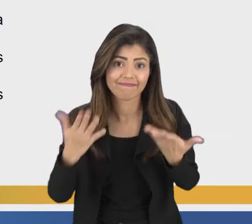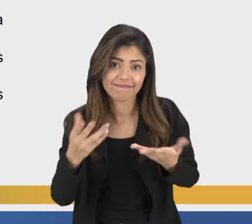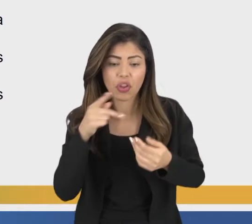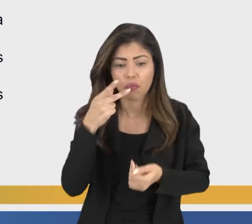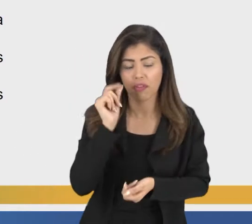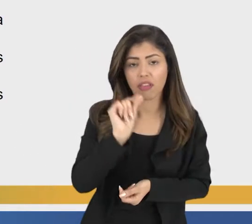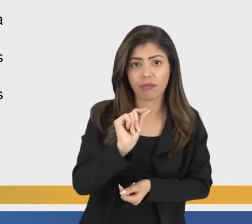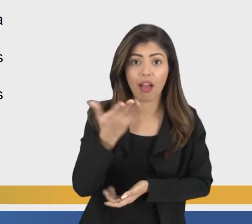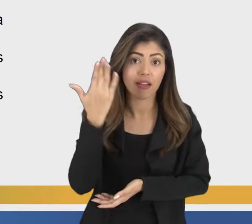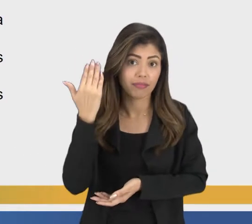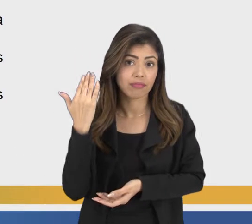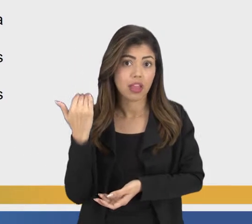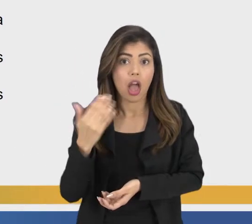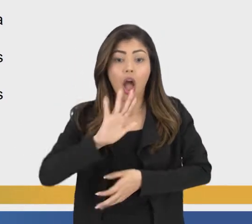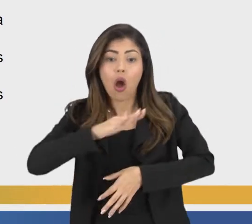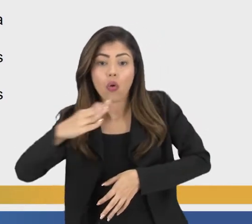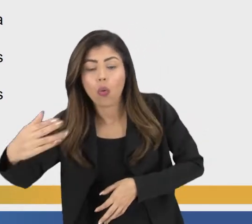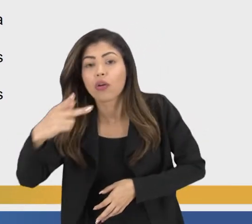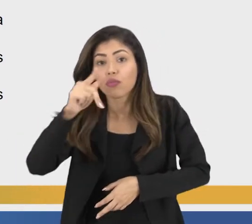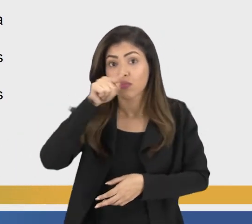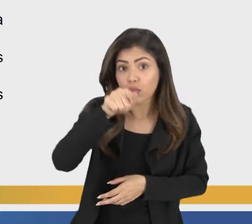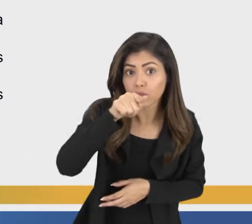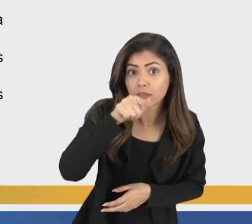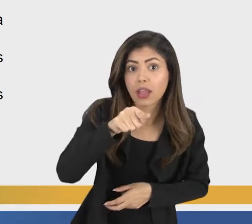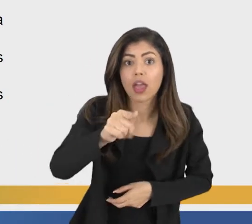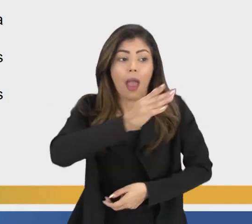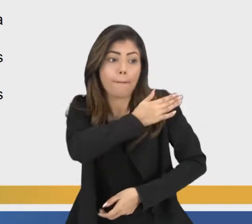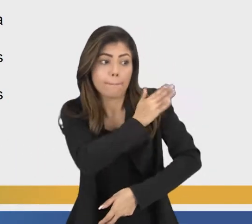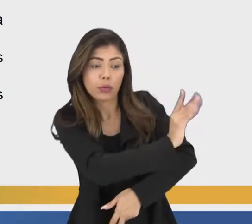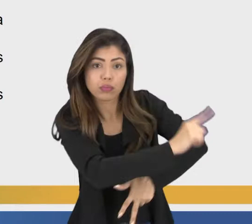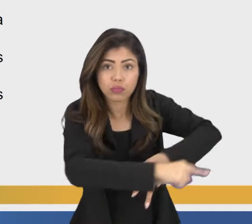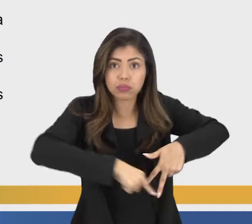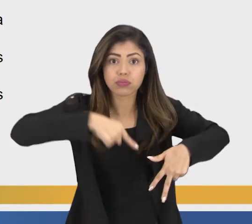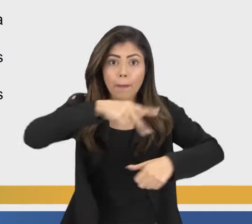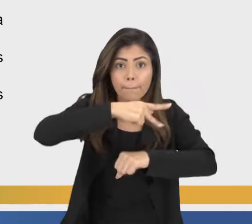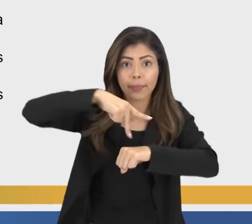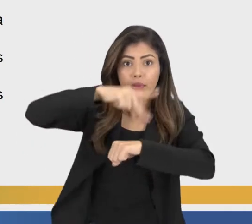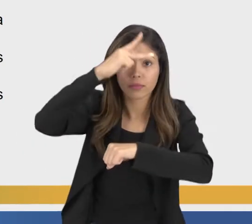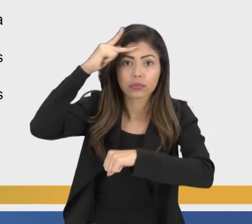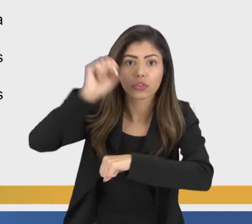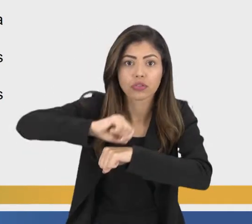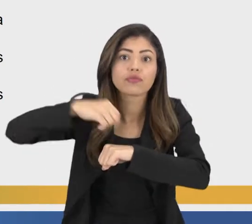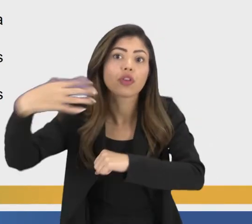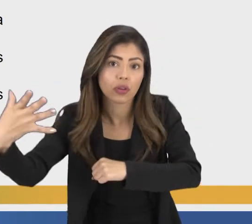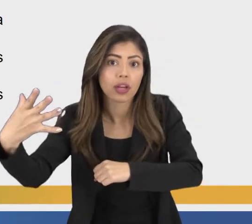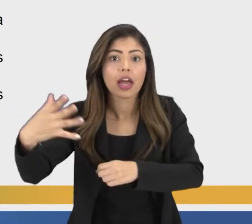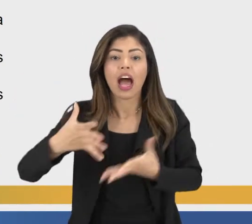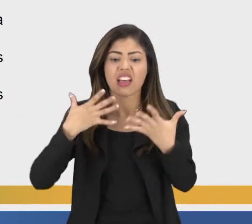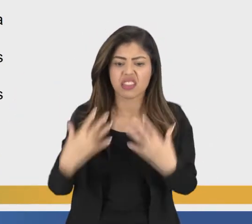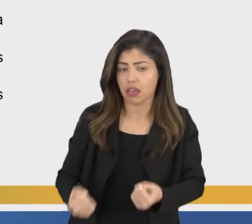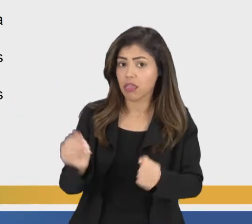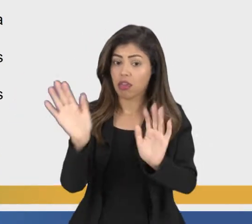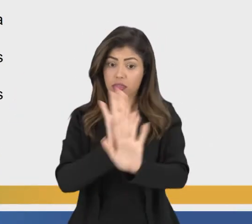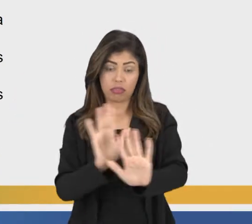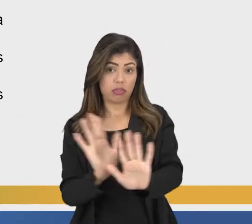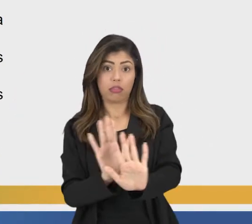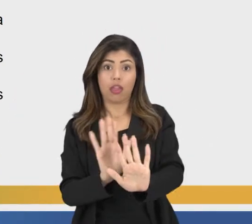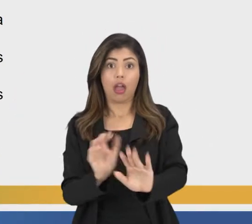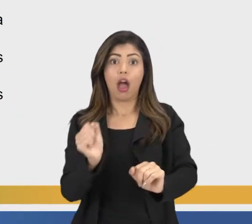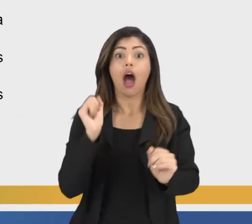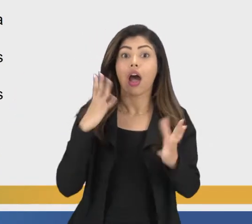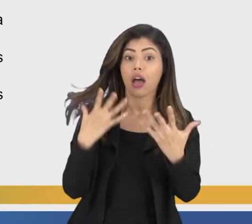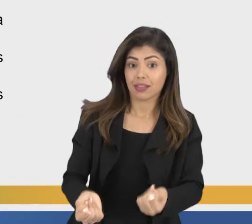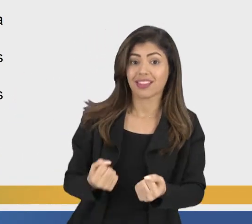vocês. Quando você discrimina o estrangeiro, até mesmo por não aceitar a condição